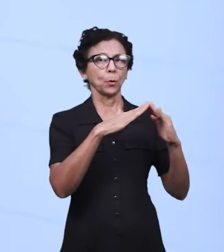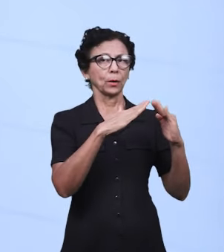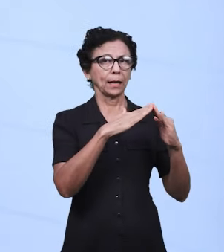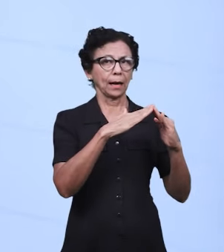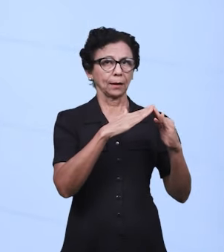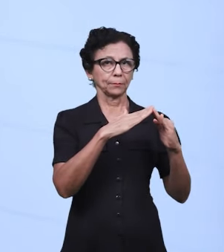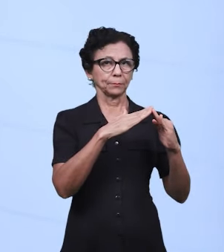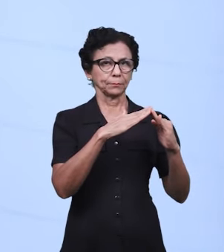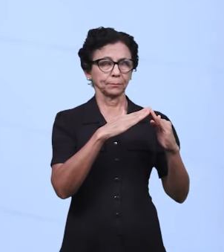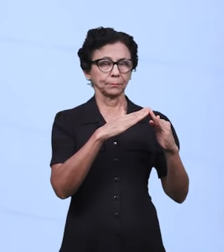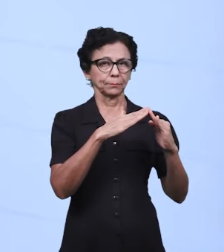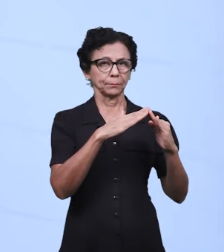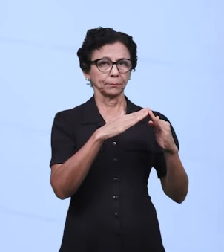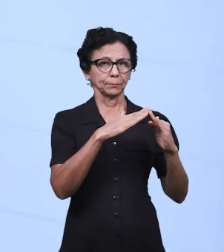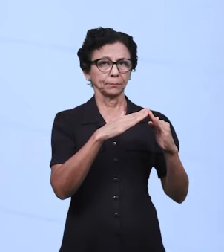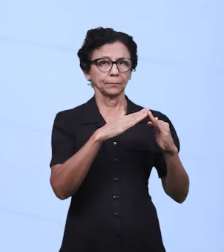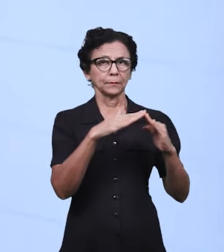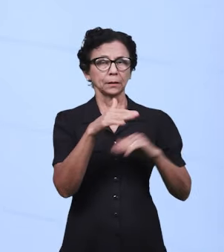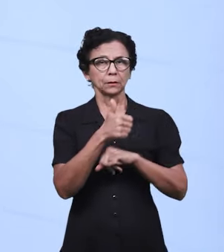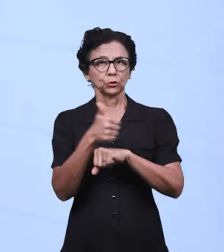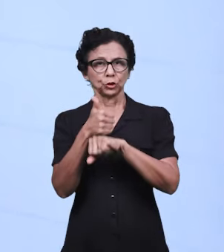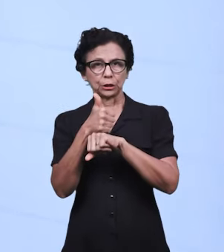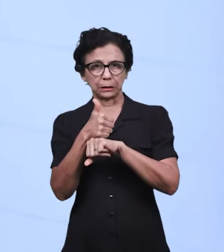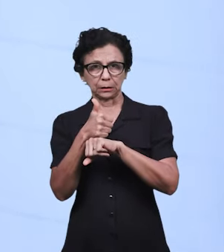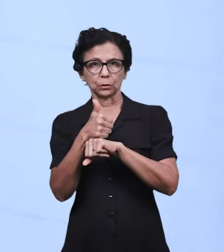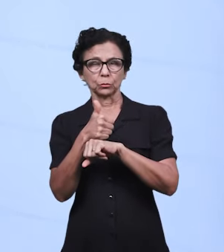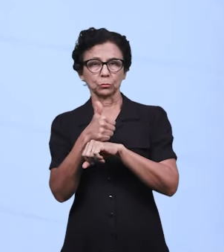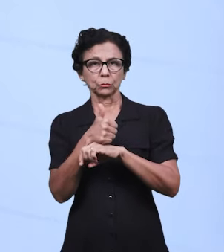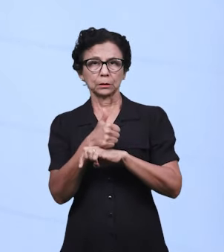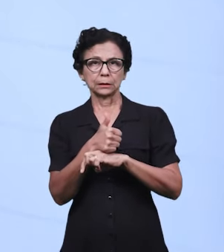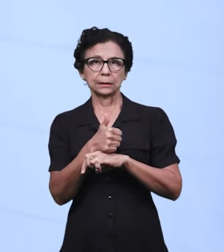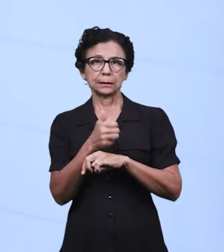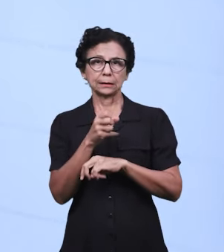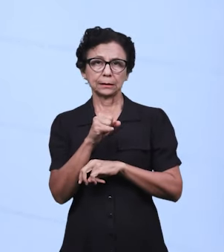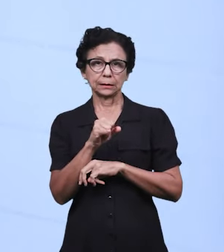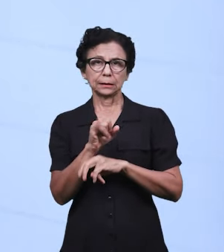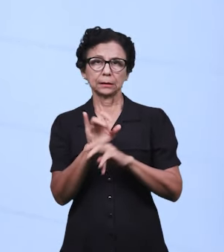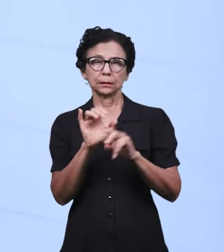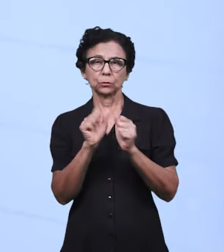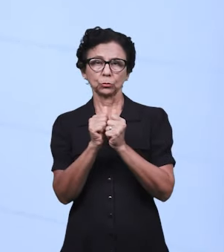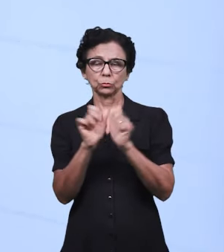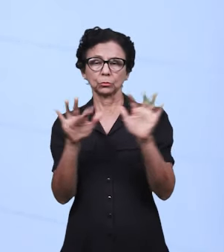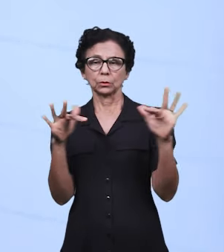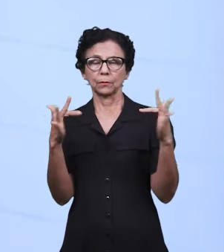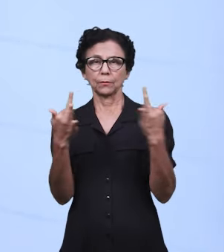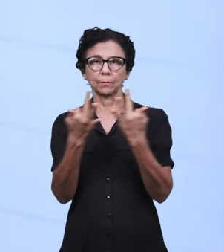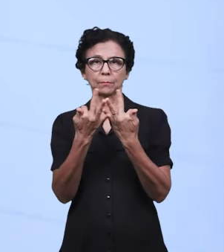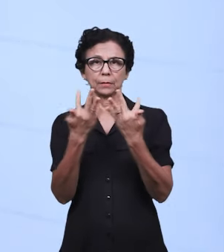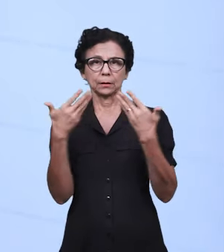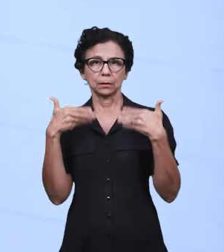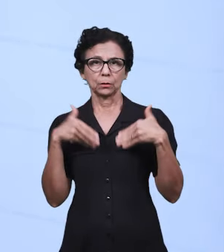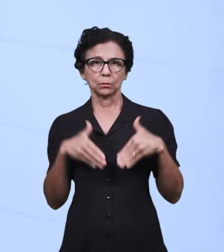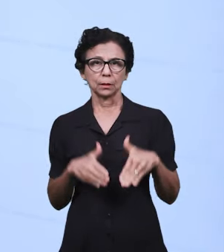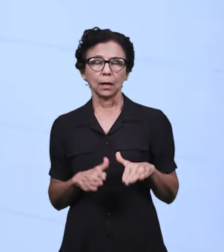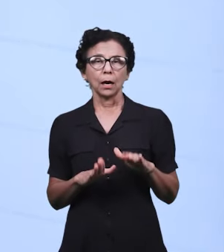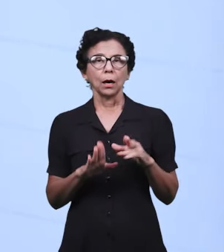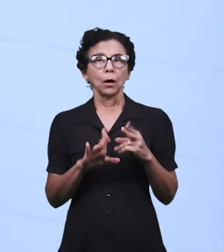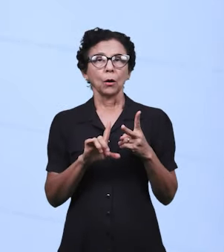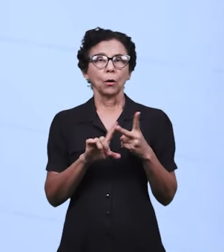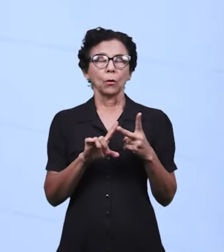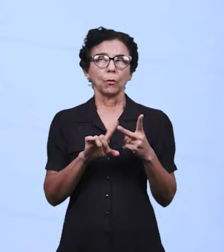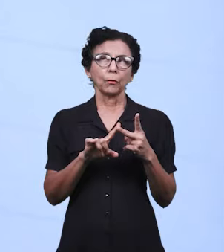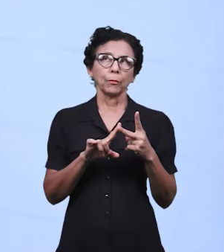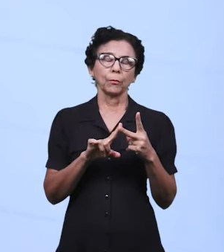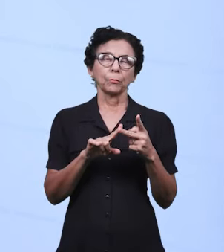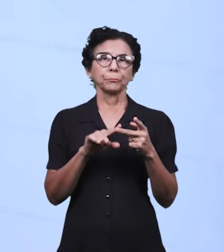forma digna, seja no seio da sua família natural, seja no